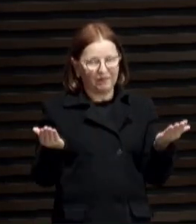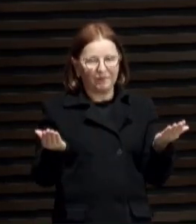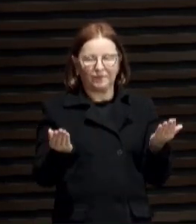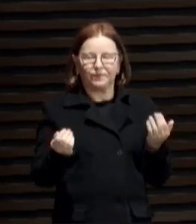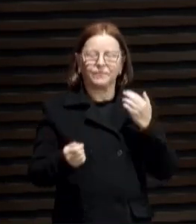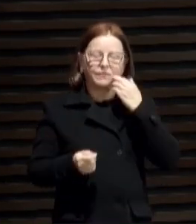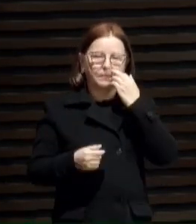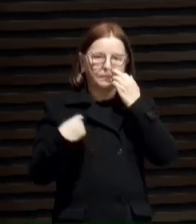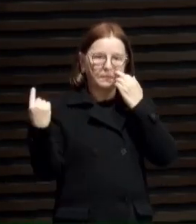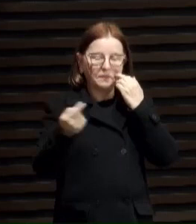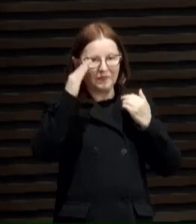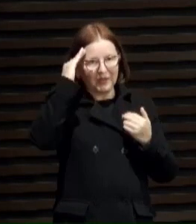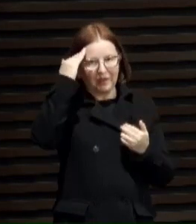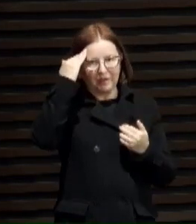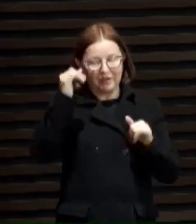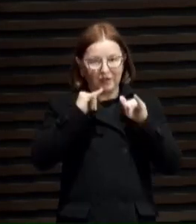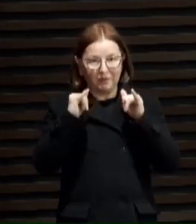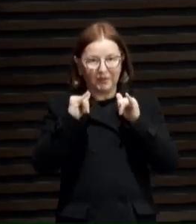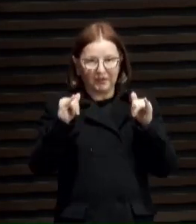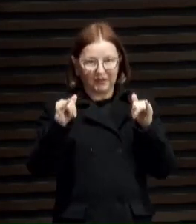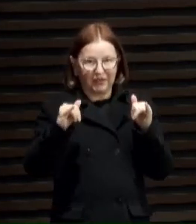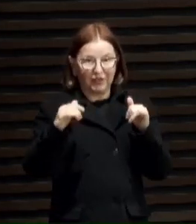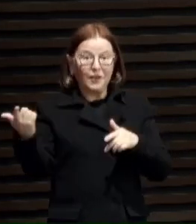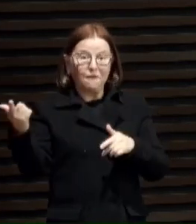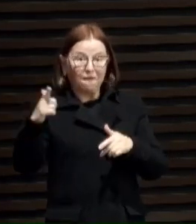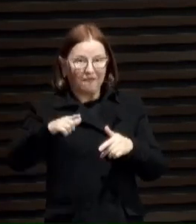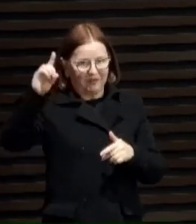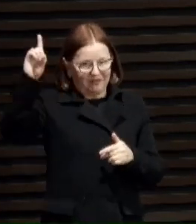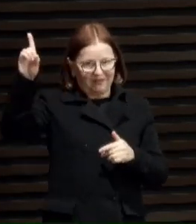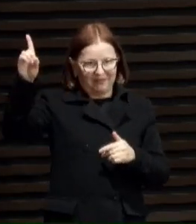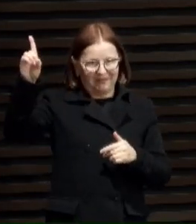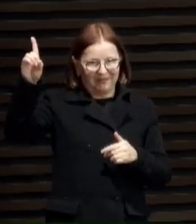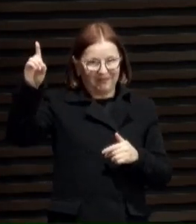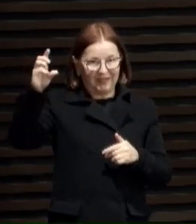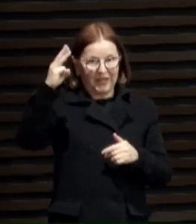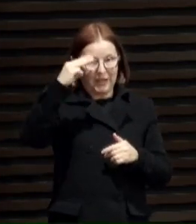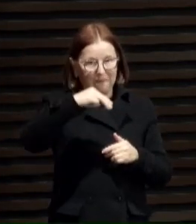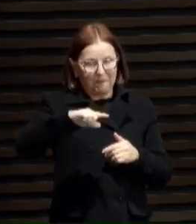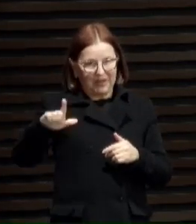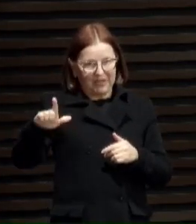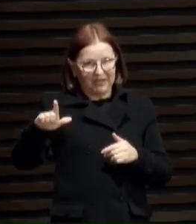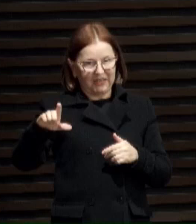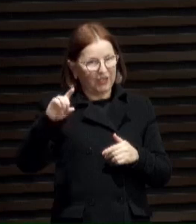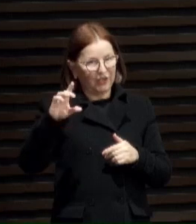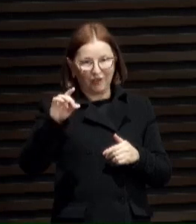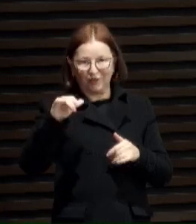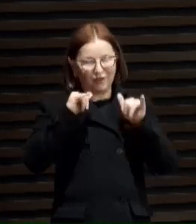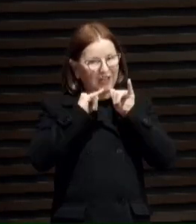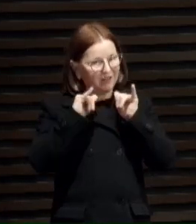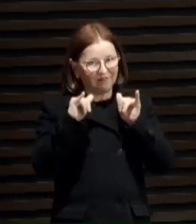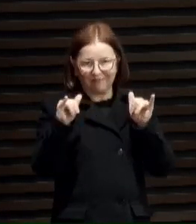Então nós sabemos que a mensagem é de Deus e Malaquias é somente o mensageiro.